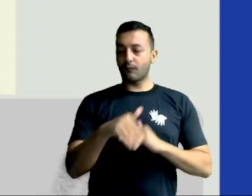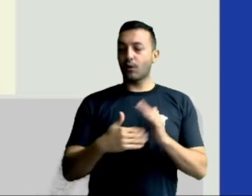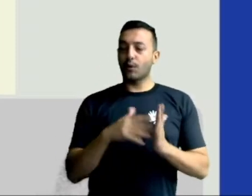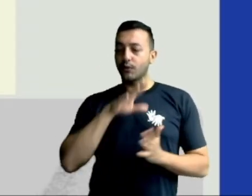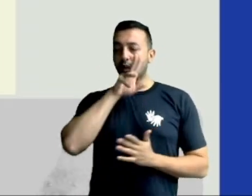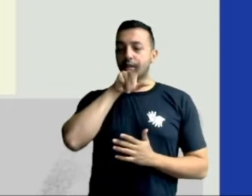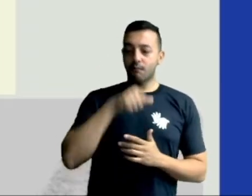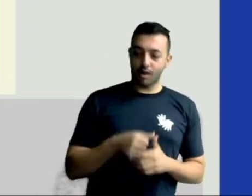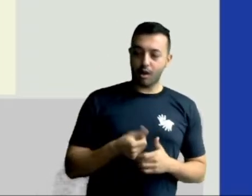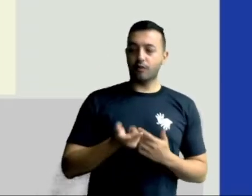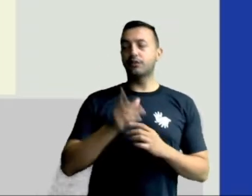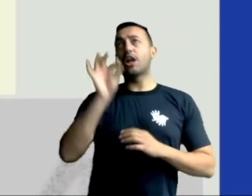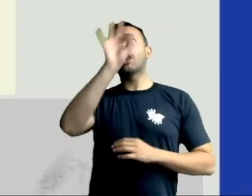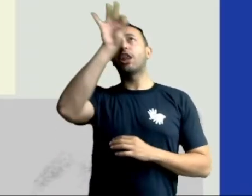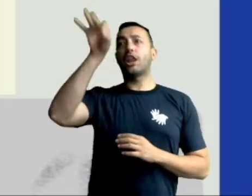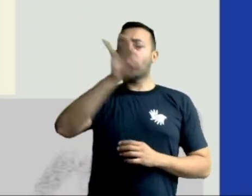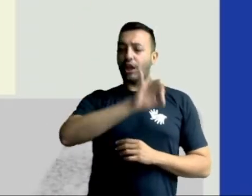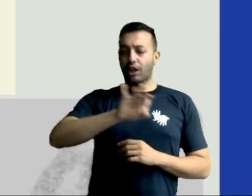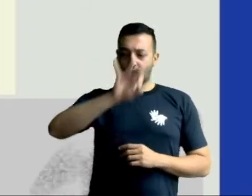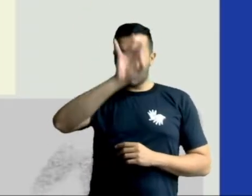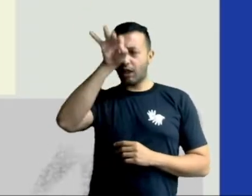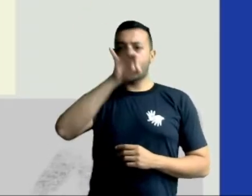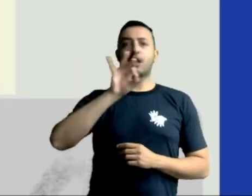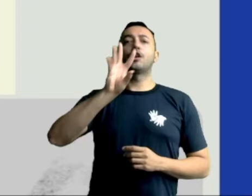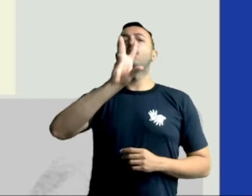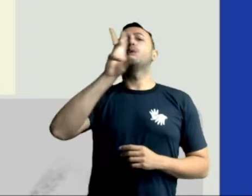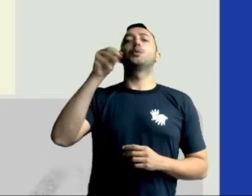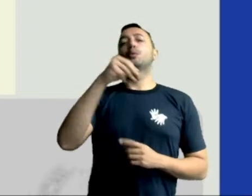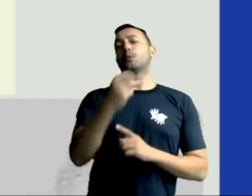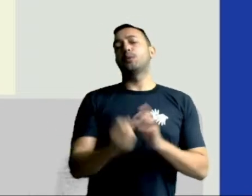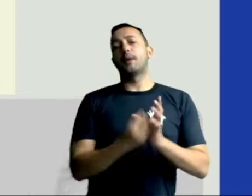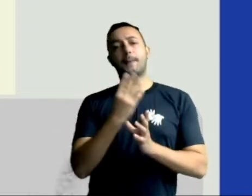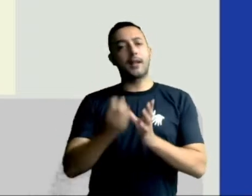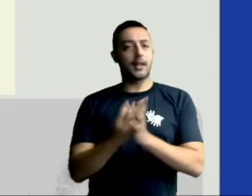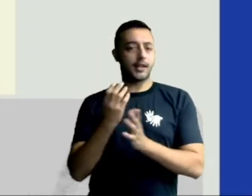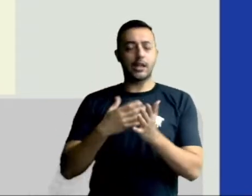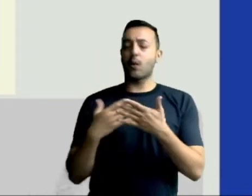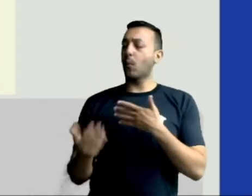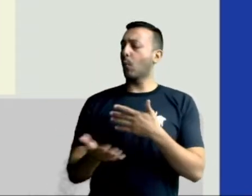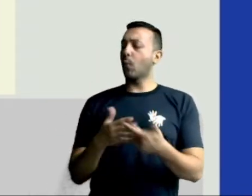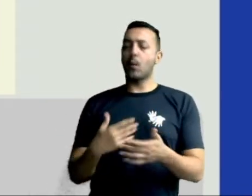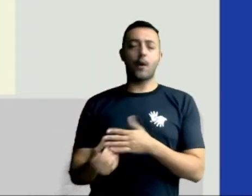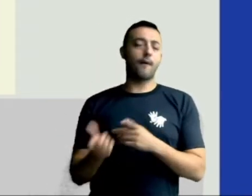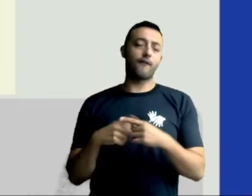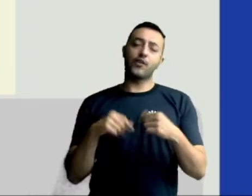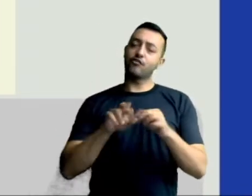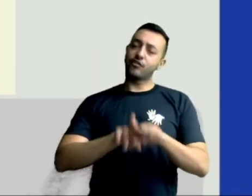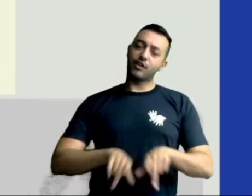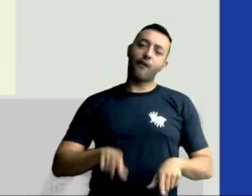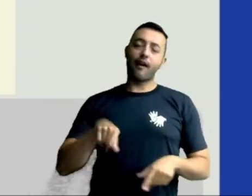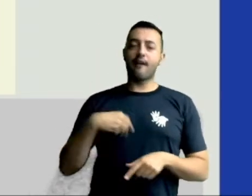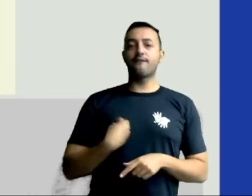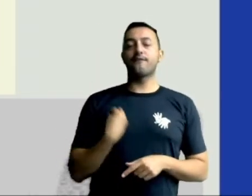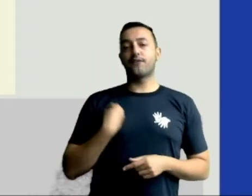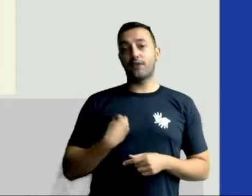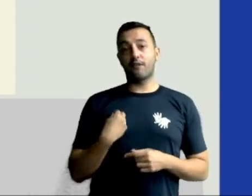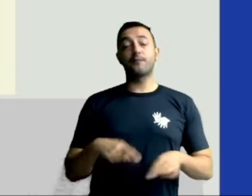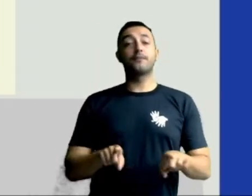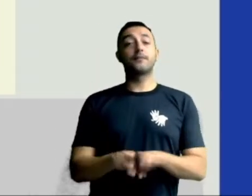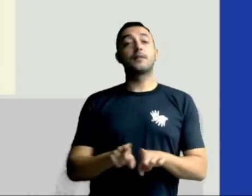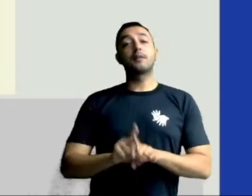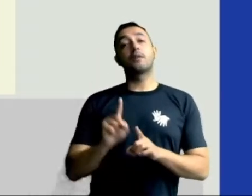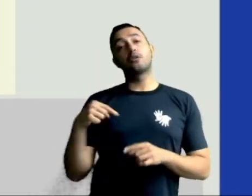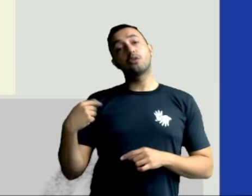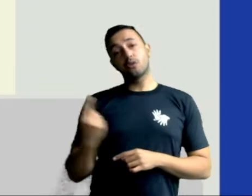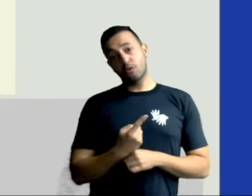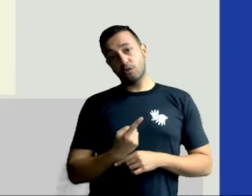os animais, insetos, todas as plantas e tipos de planta, qualquer vegetal é um ser vivo. E também